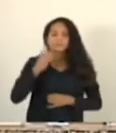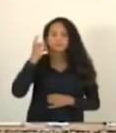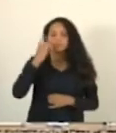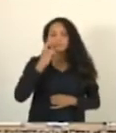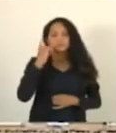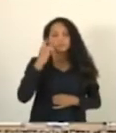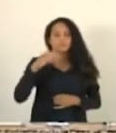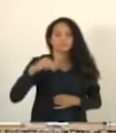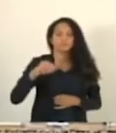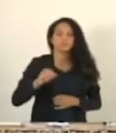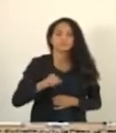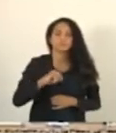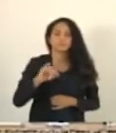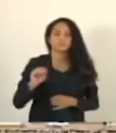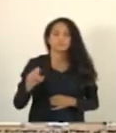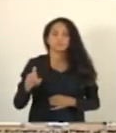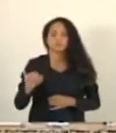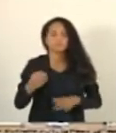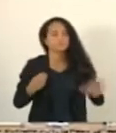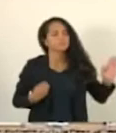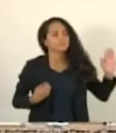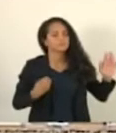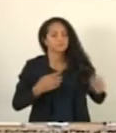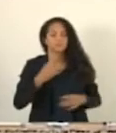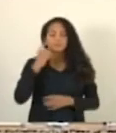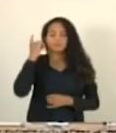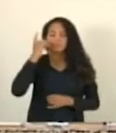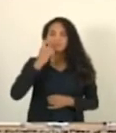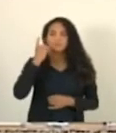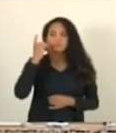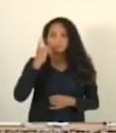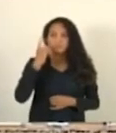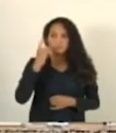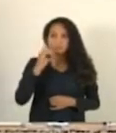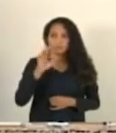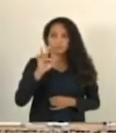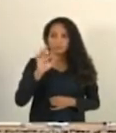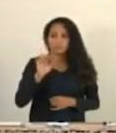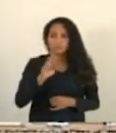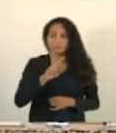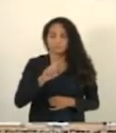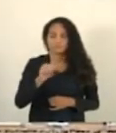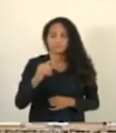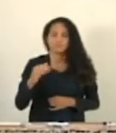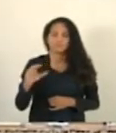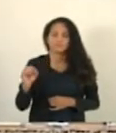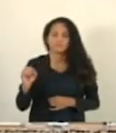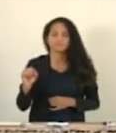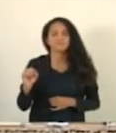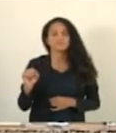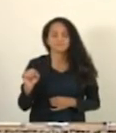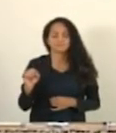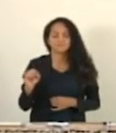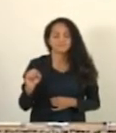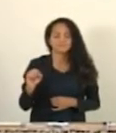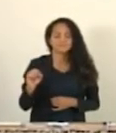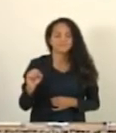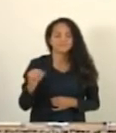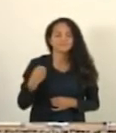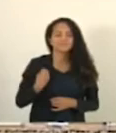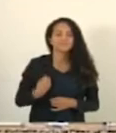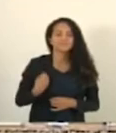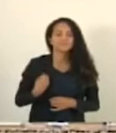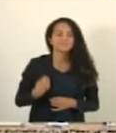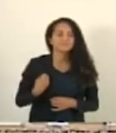Sérgio Majeski. Presente. Deputado Teodorico Ferraço. Presente.